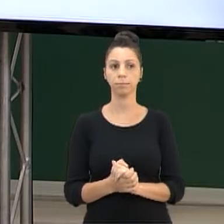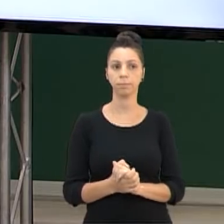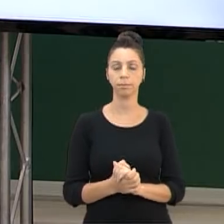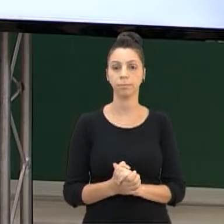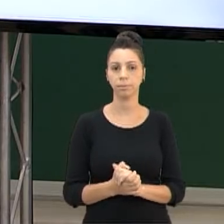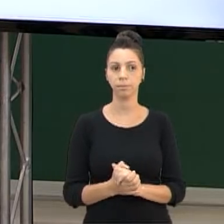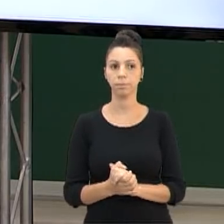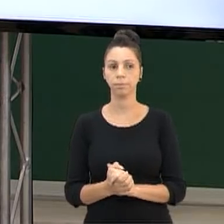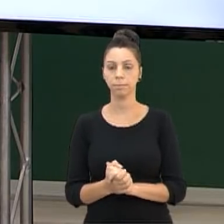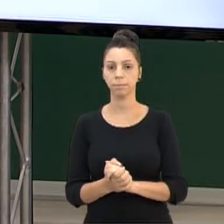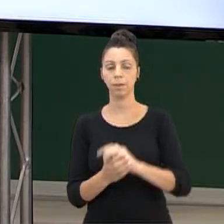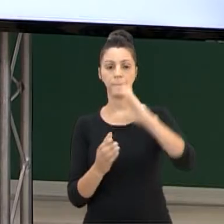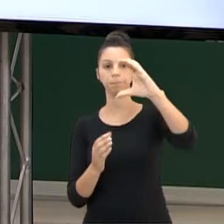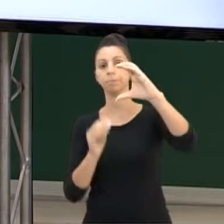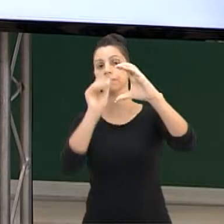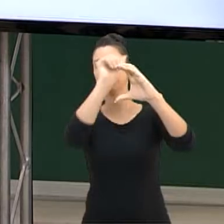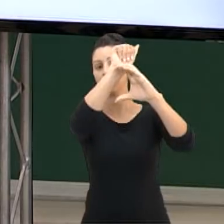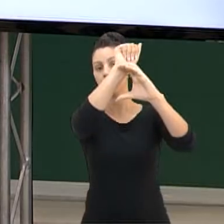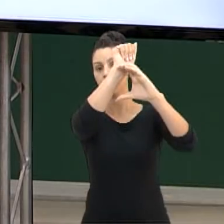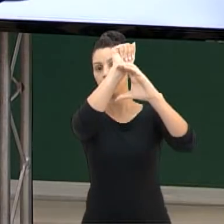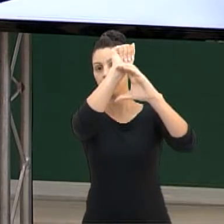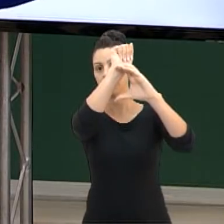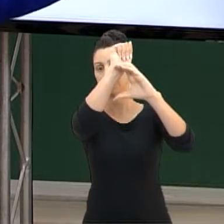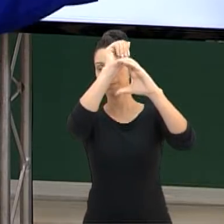que neste momento aqui,